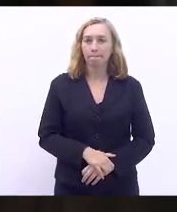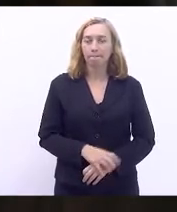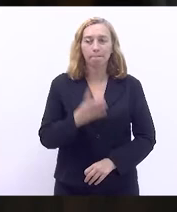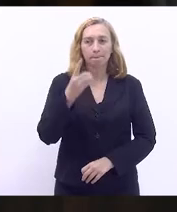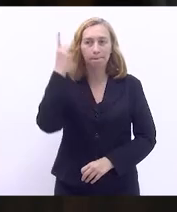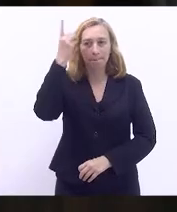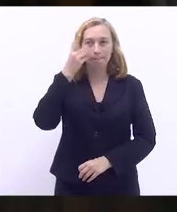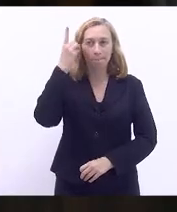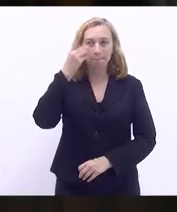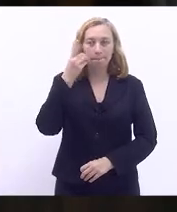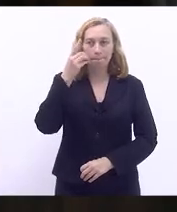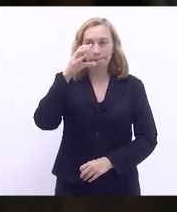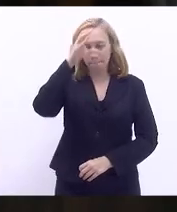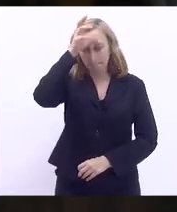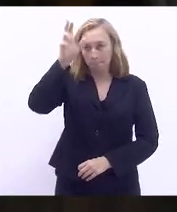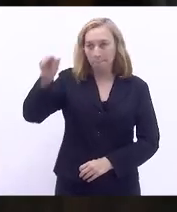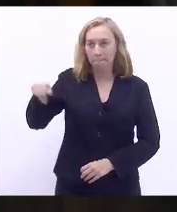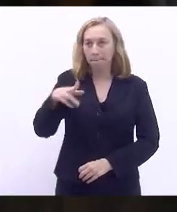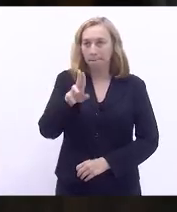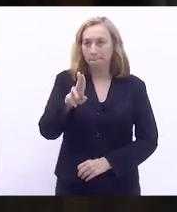Deputada Tia Ju.